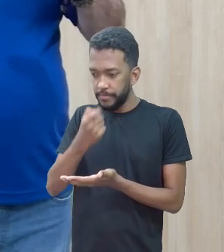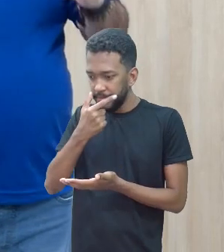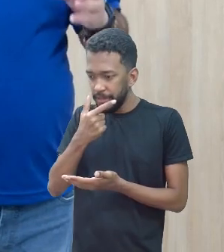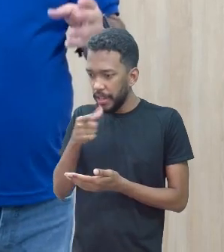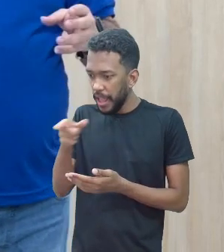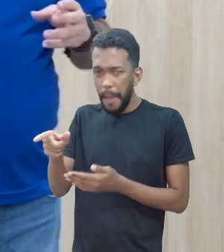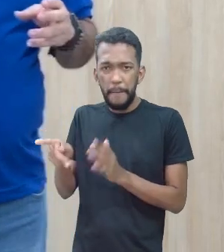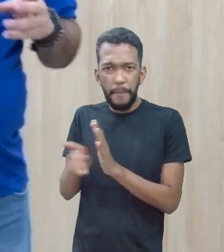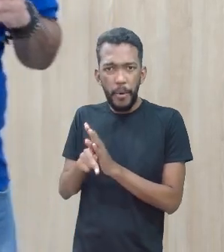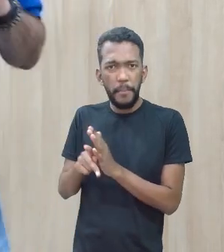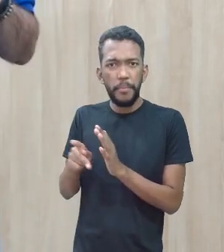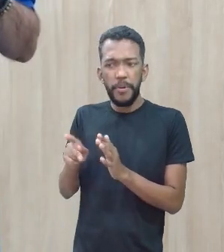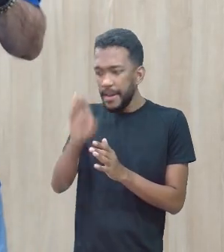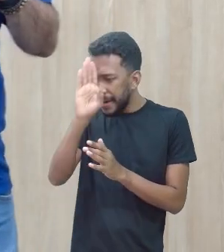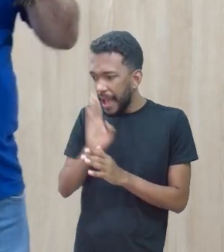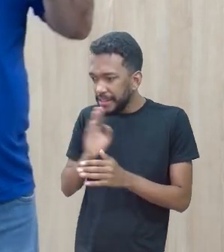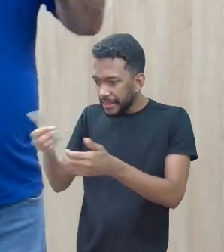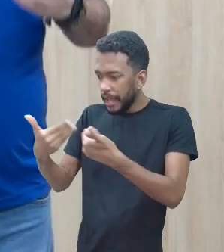o que a gente chama, né, de